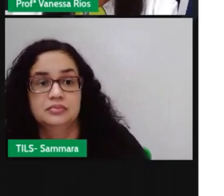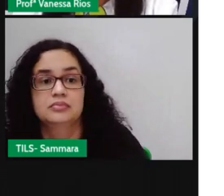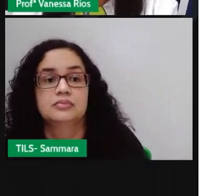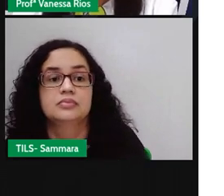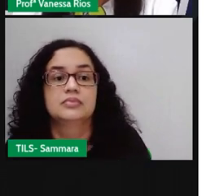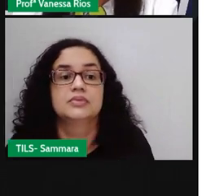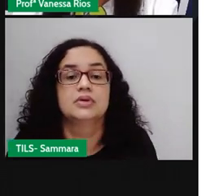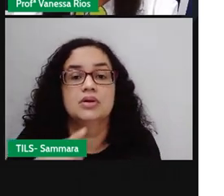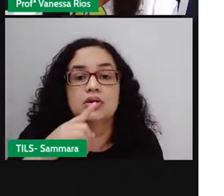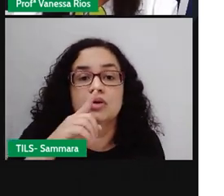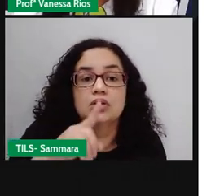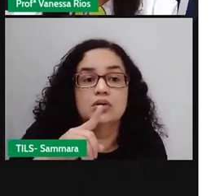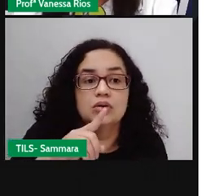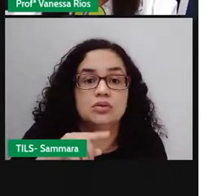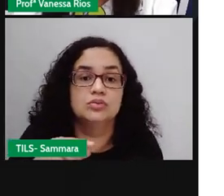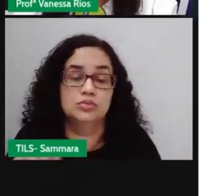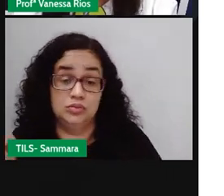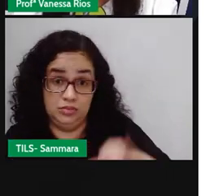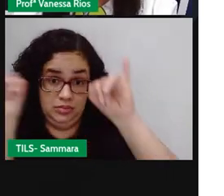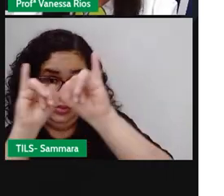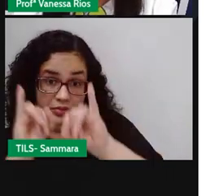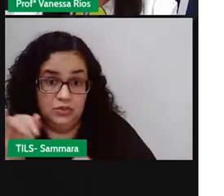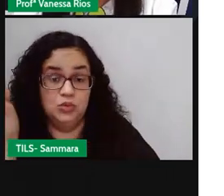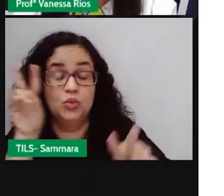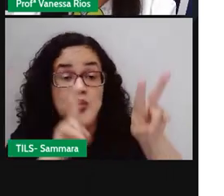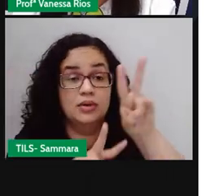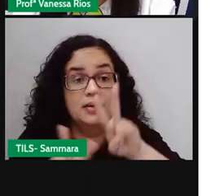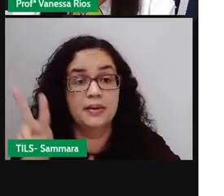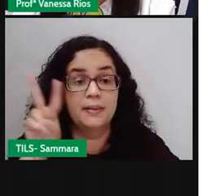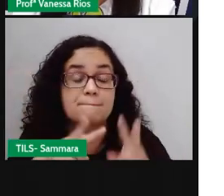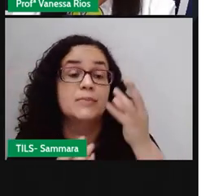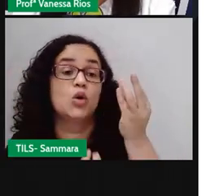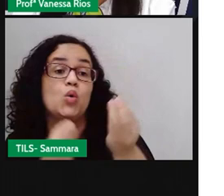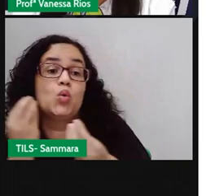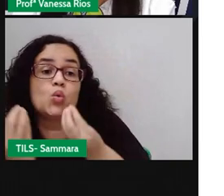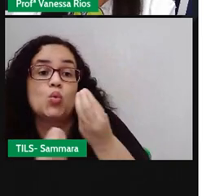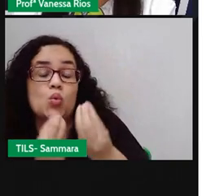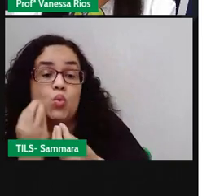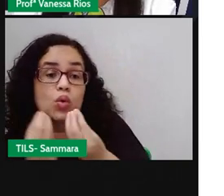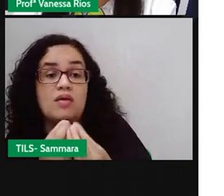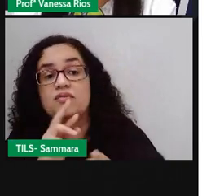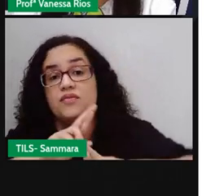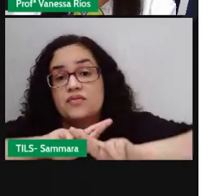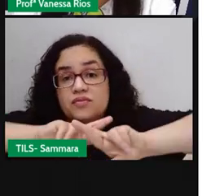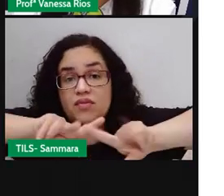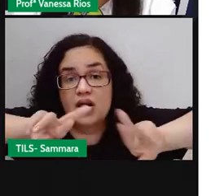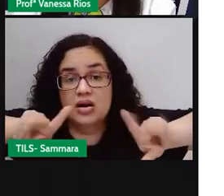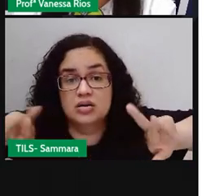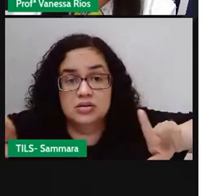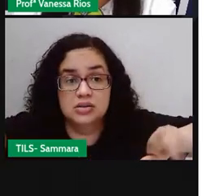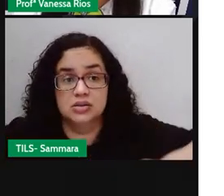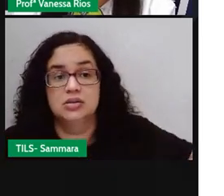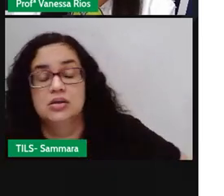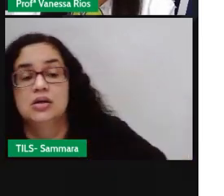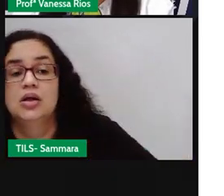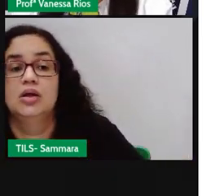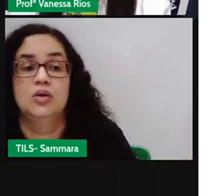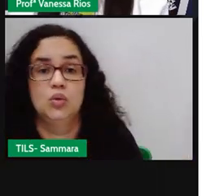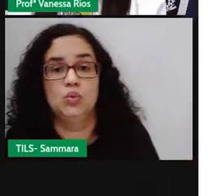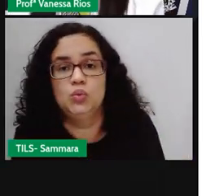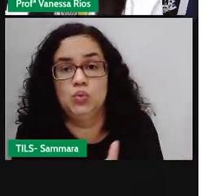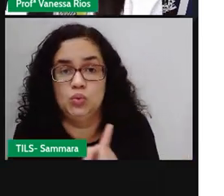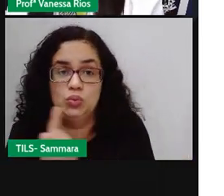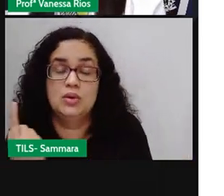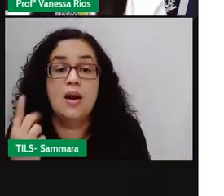E aí a gente traz agora para trás uma imagem para a gente observar como assim a diversidade de materiais está ao nosso redor.